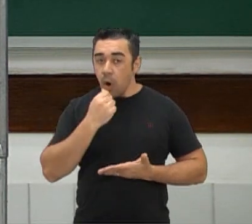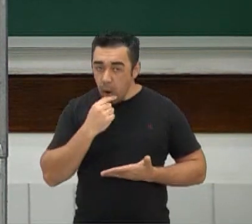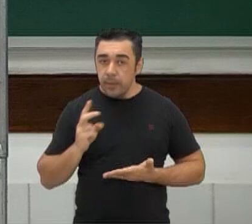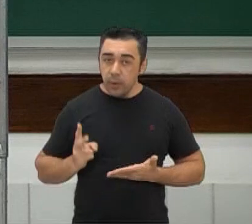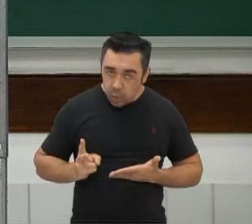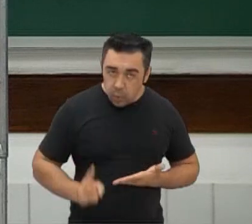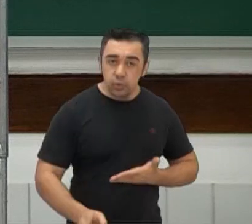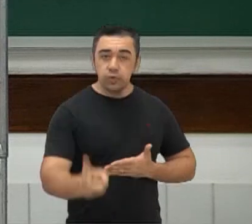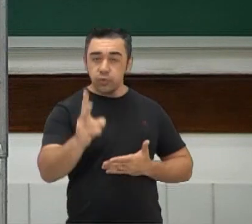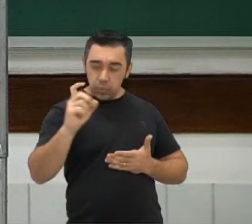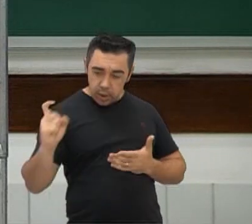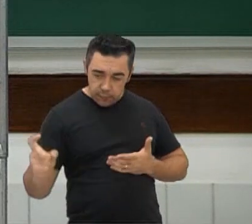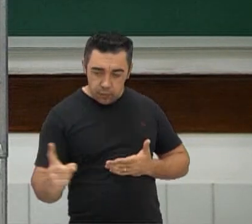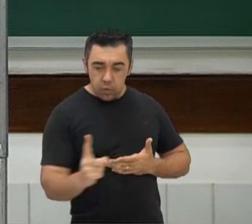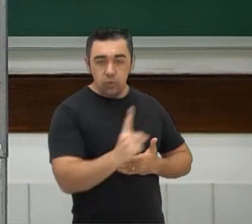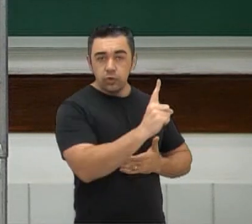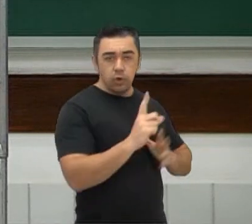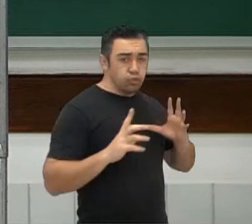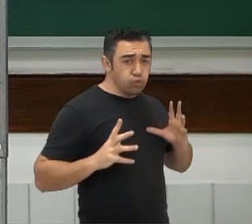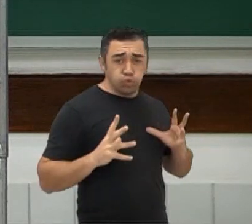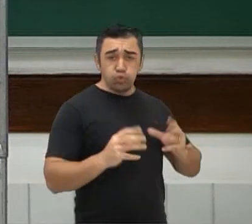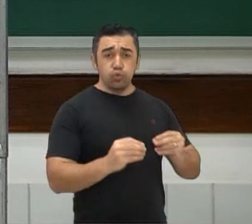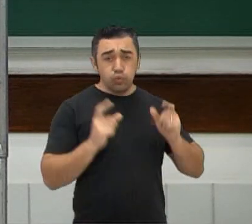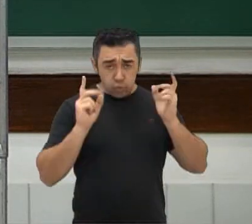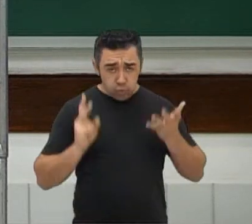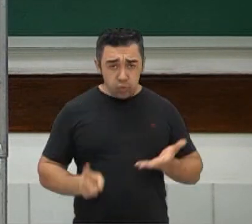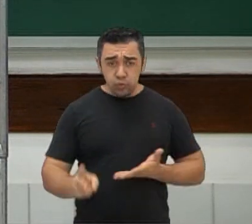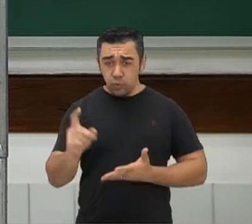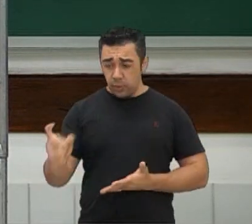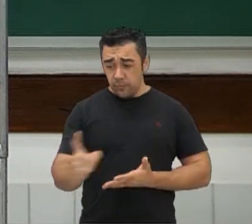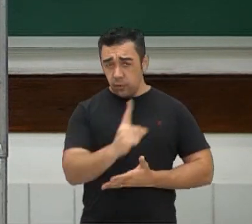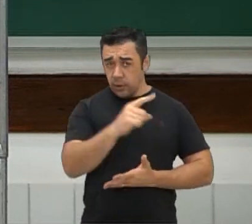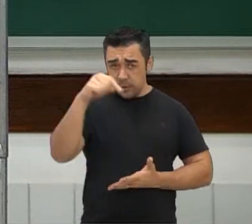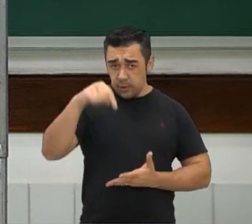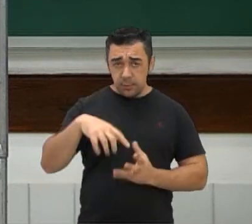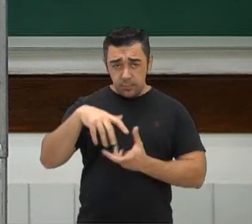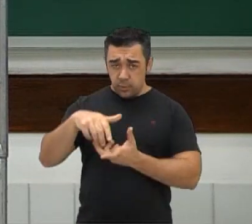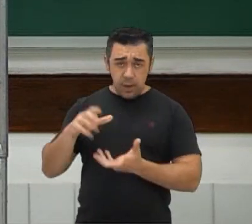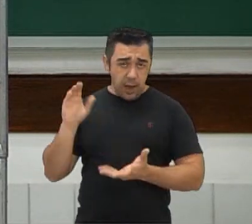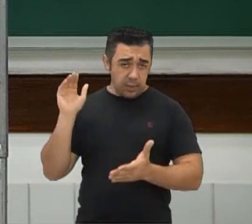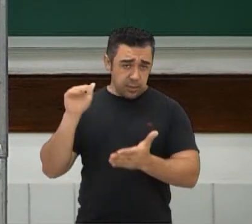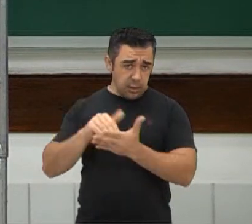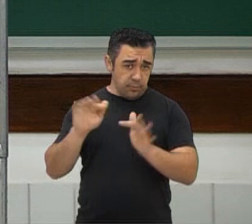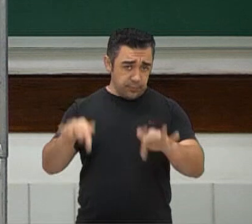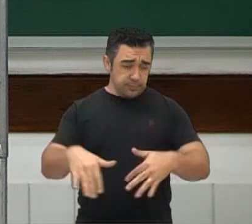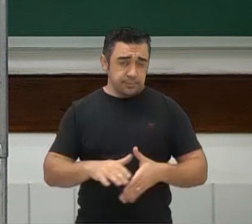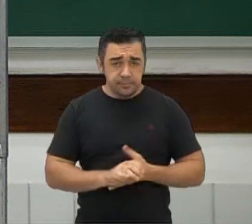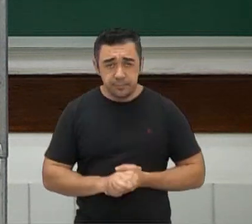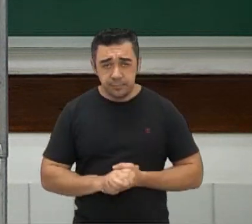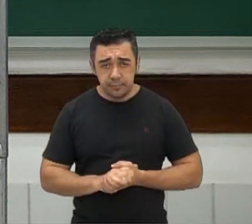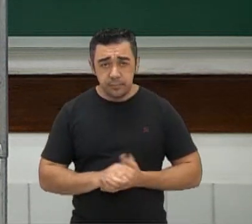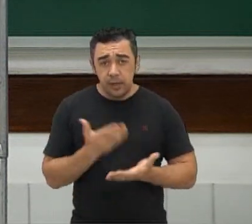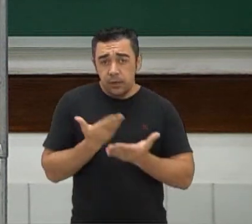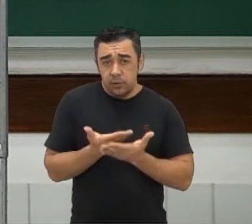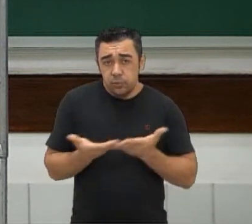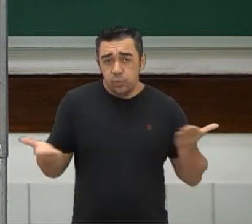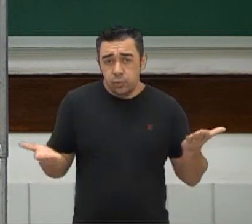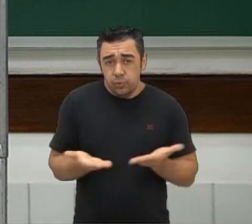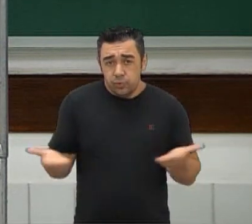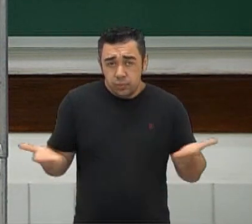continua evoluindo, todas as espécies continuam evoluindo enquanto estiverem aqui na Terra, até ser extinta, tudo bem? Gente, a aula de hoje,